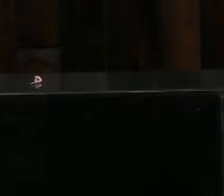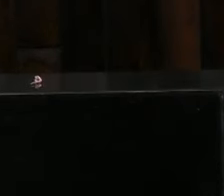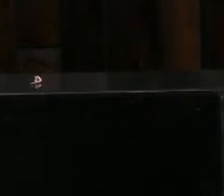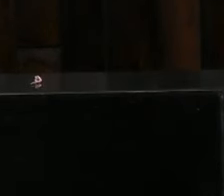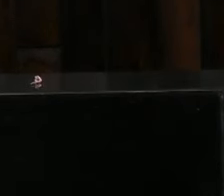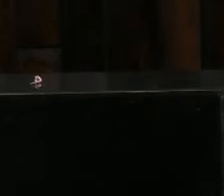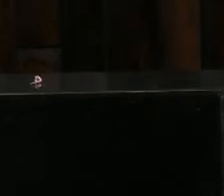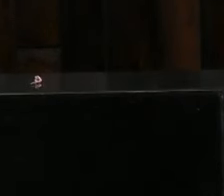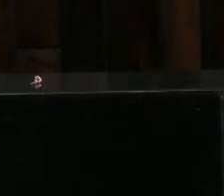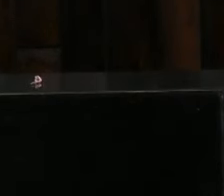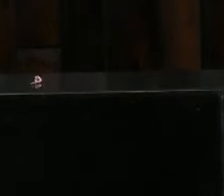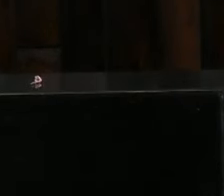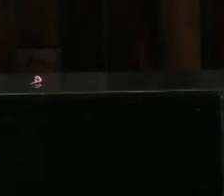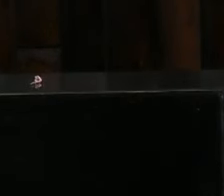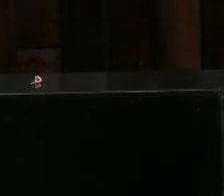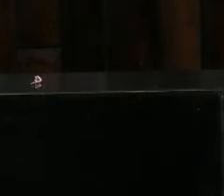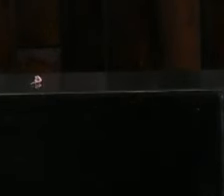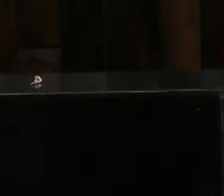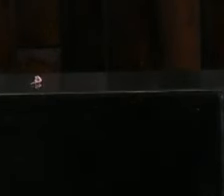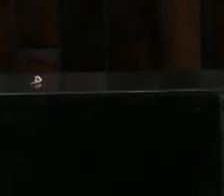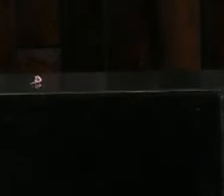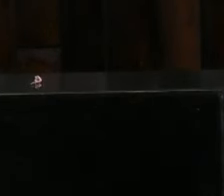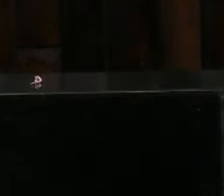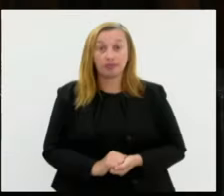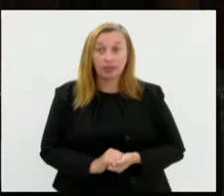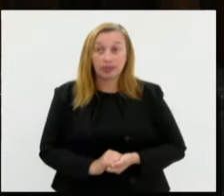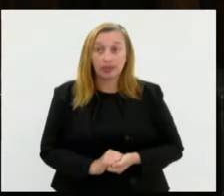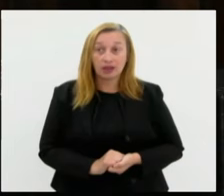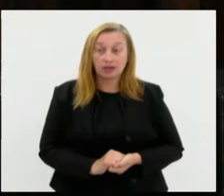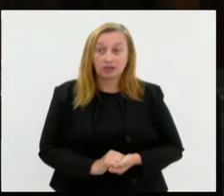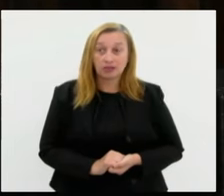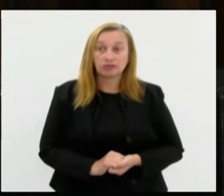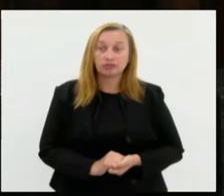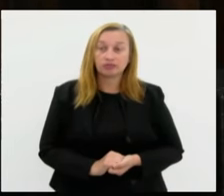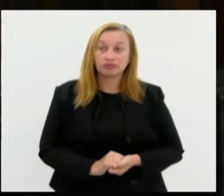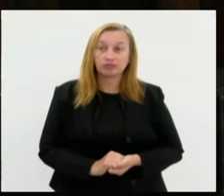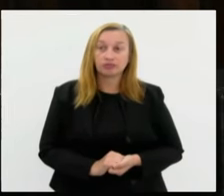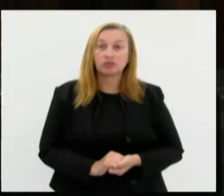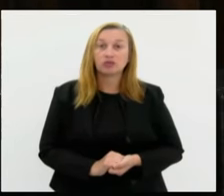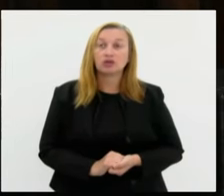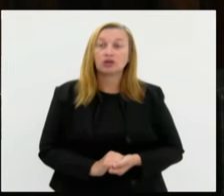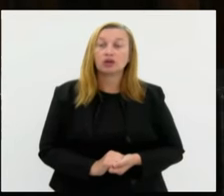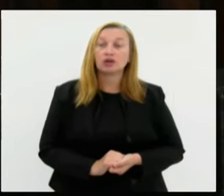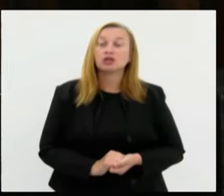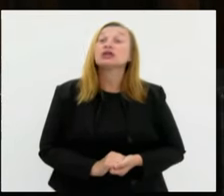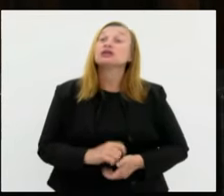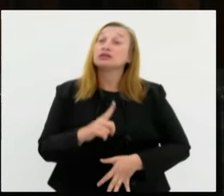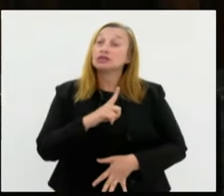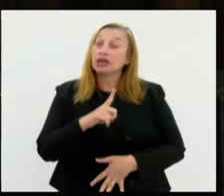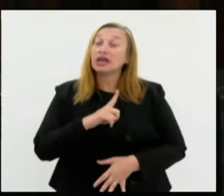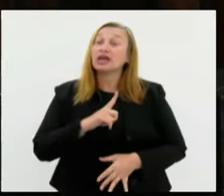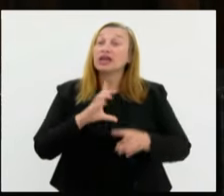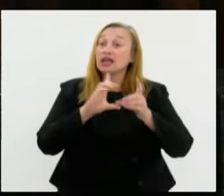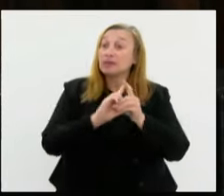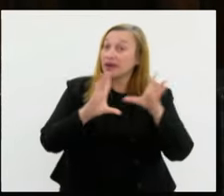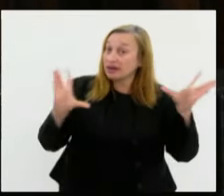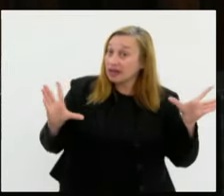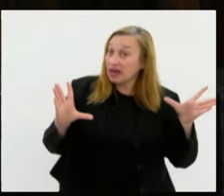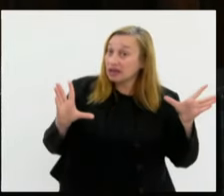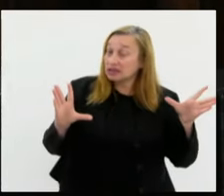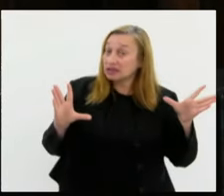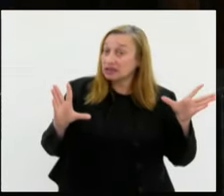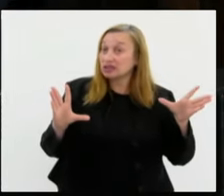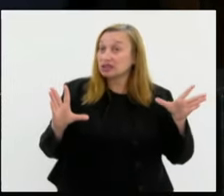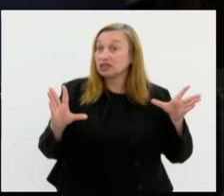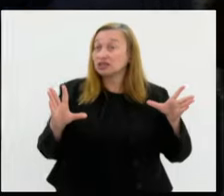inviolabilidade, de inamovibilidade, tem prerrogativas de foro, inclusive.